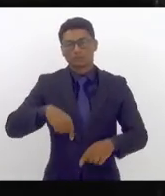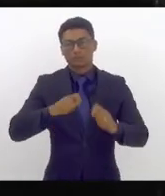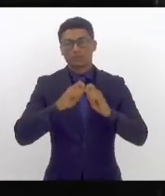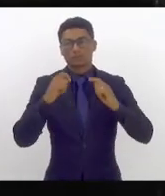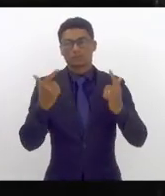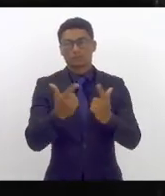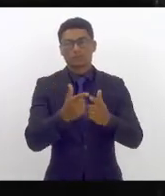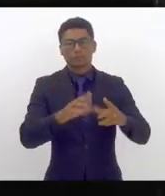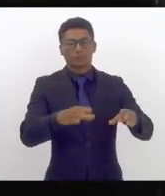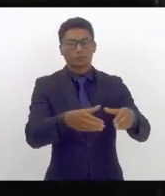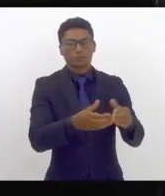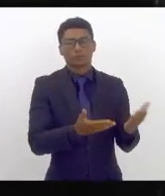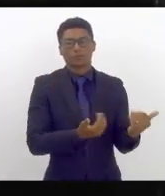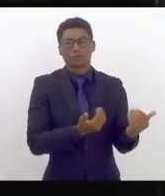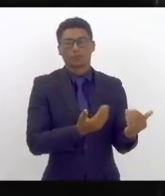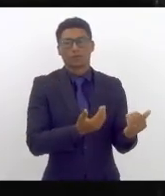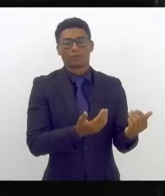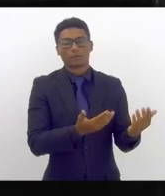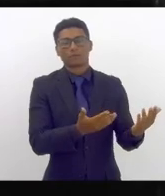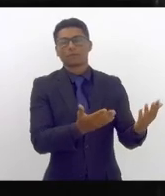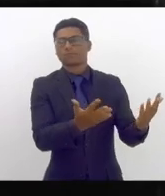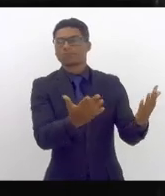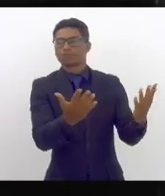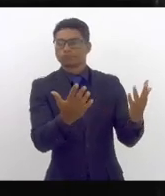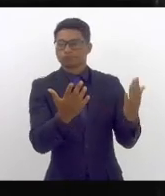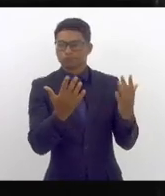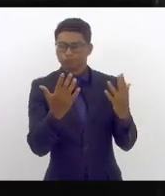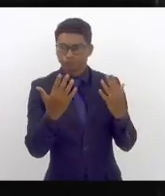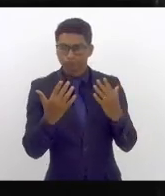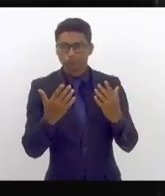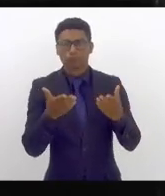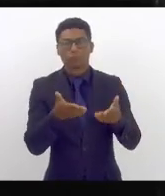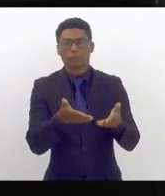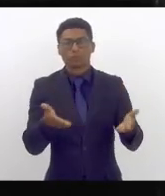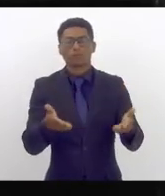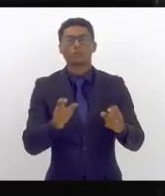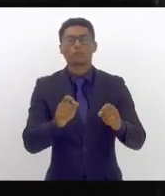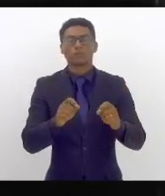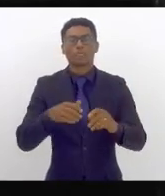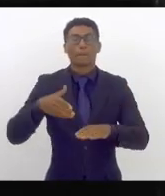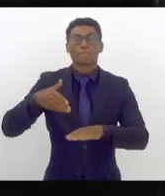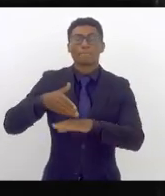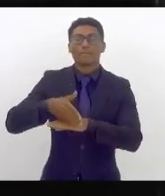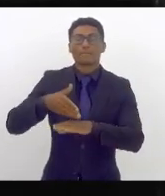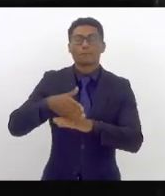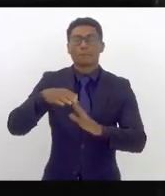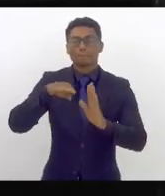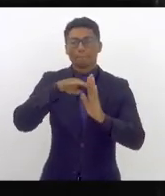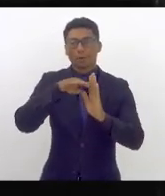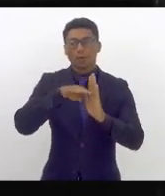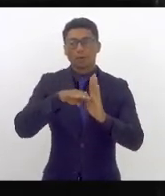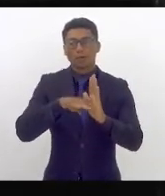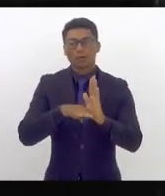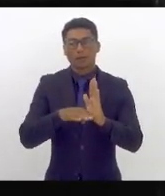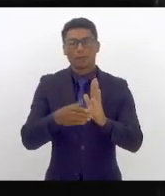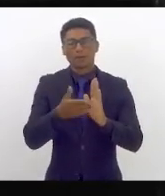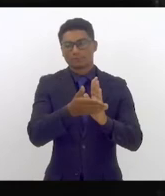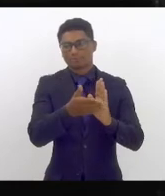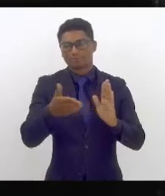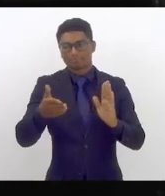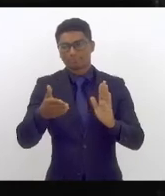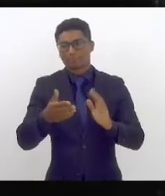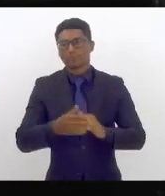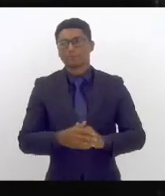de jovens que participam de programas sociais em Angra dos Reis numa visita